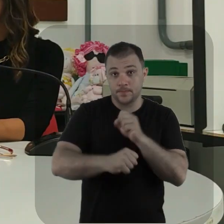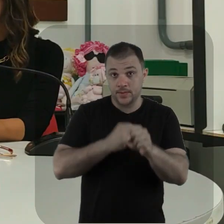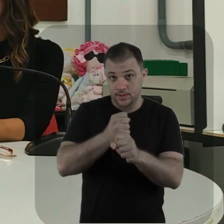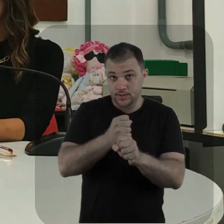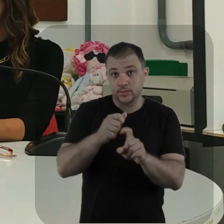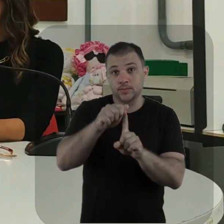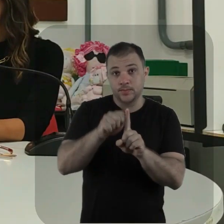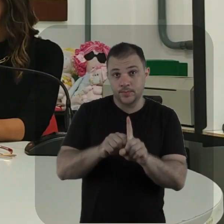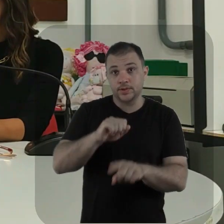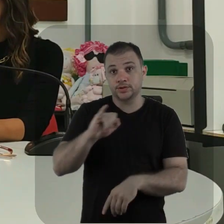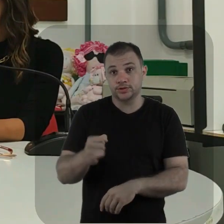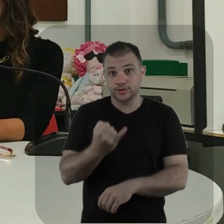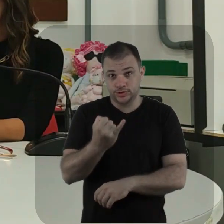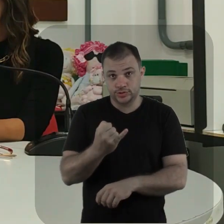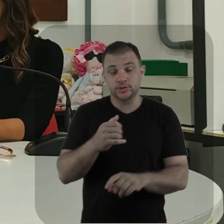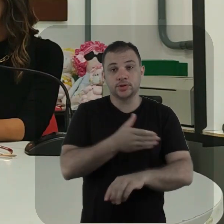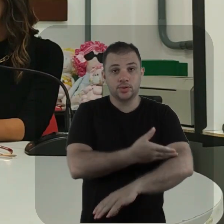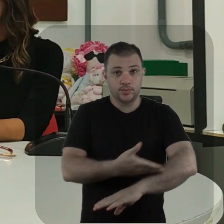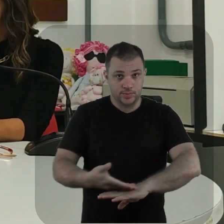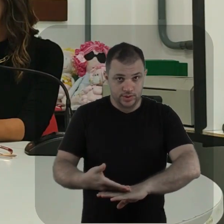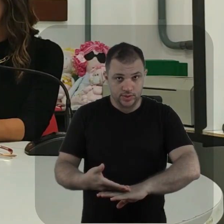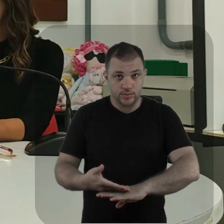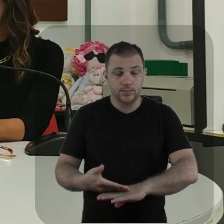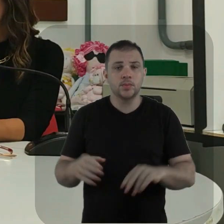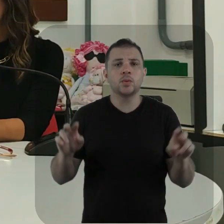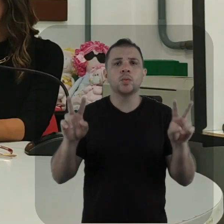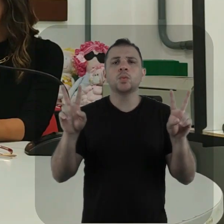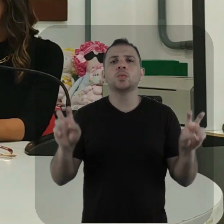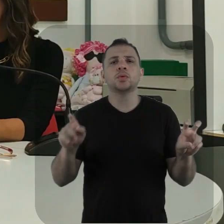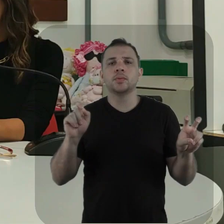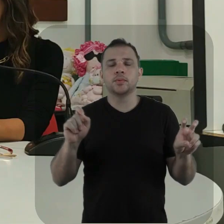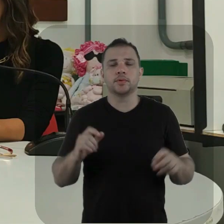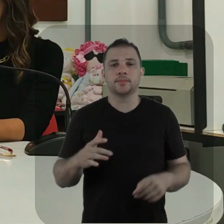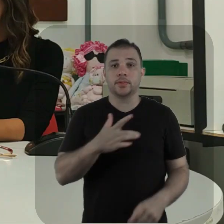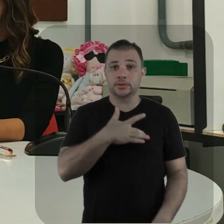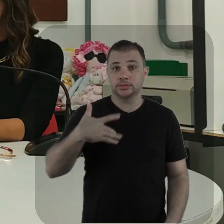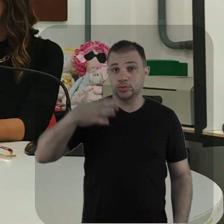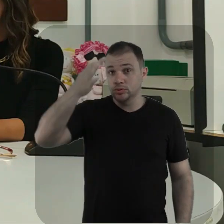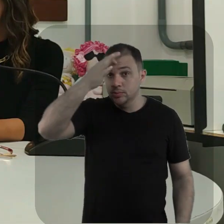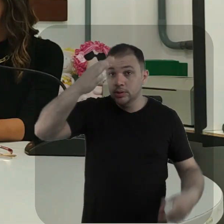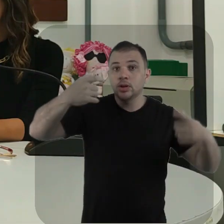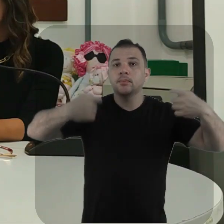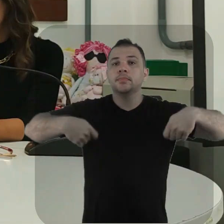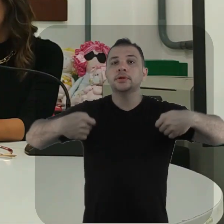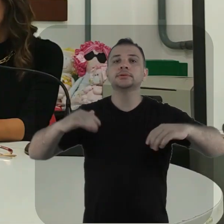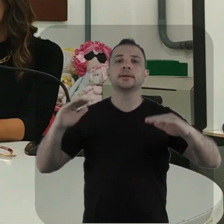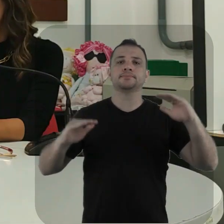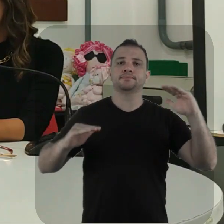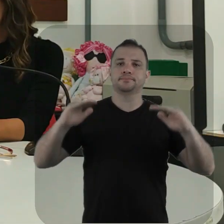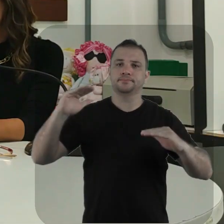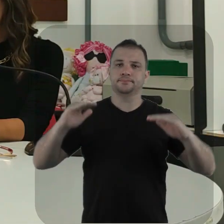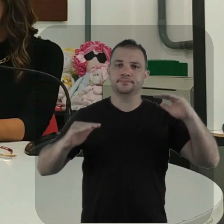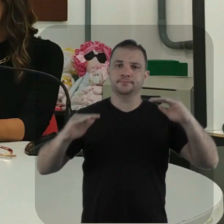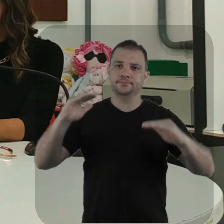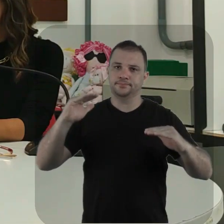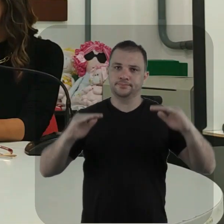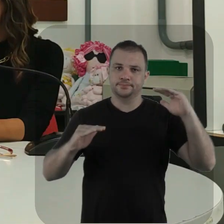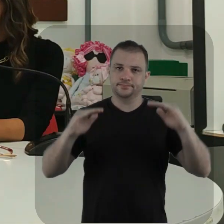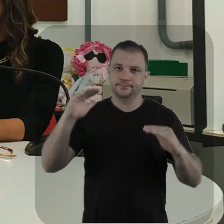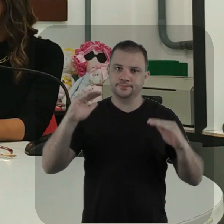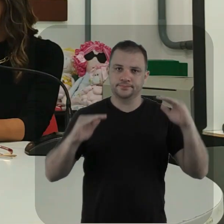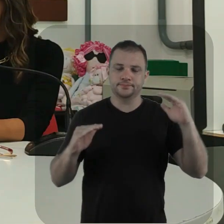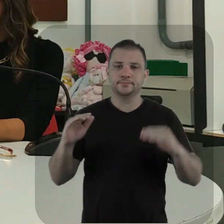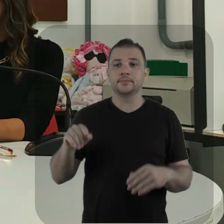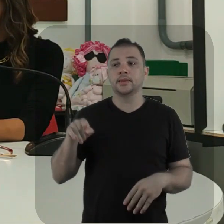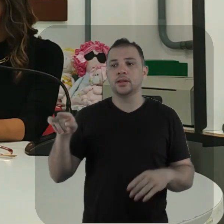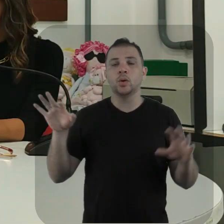campanha, Camila, desse ano, é a saúde mental, ela pede equilíbrio. A ênfase que eles